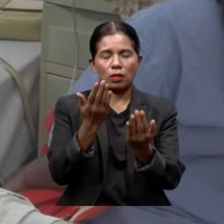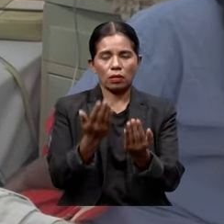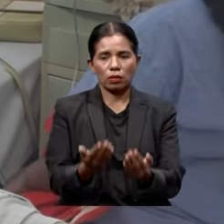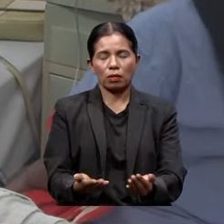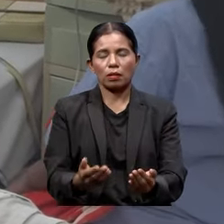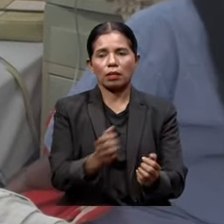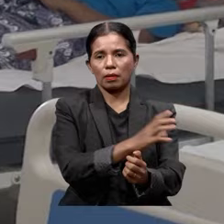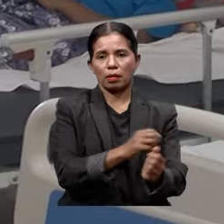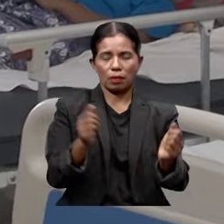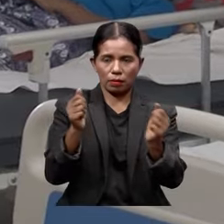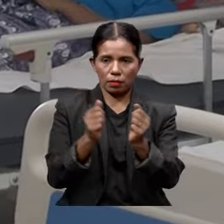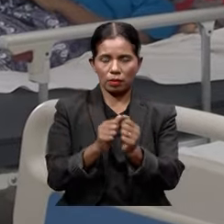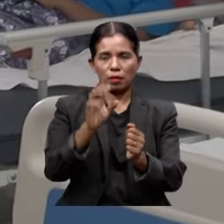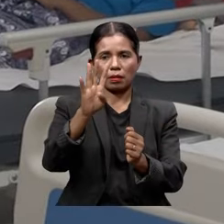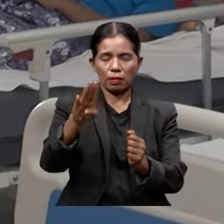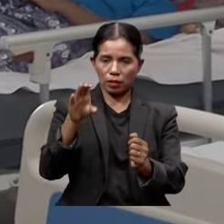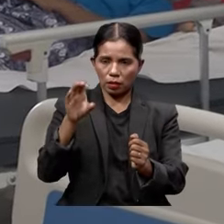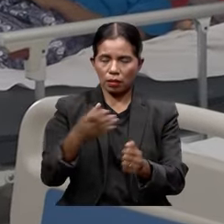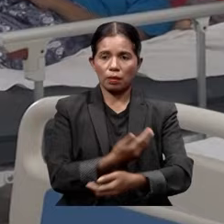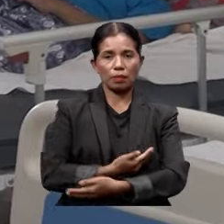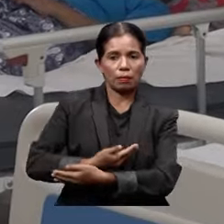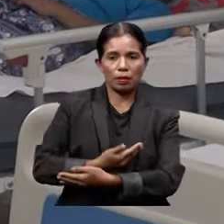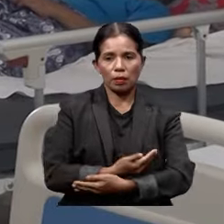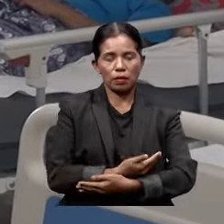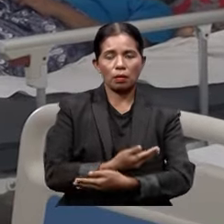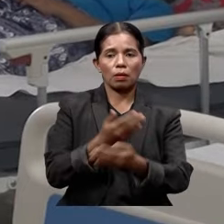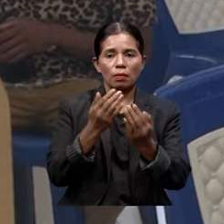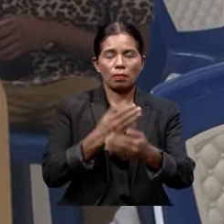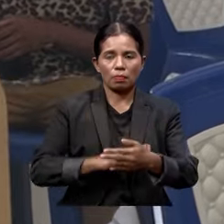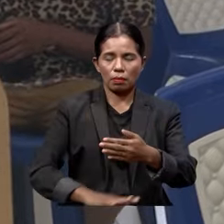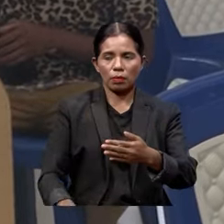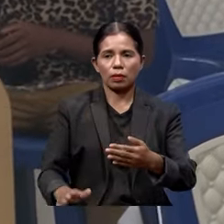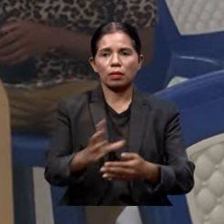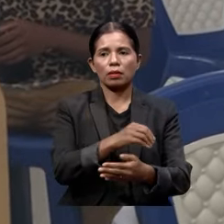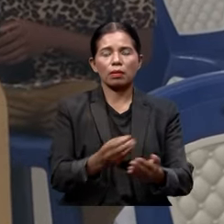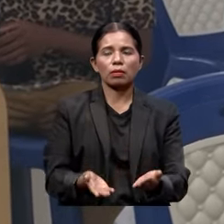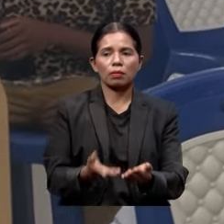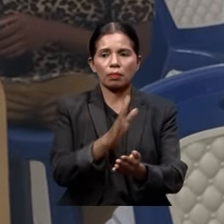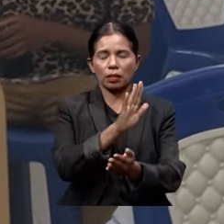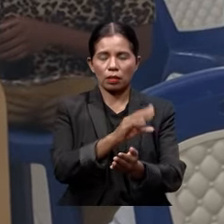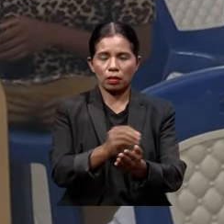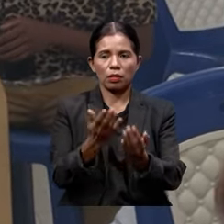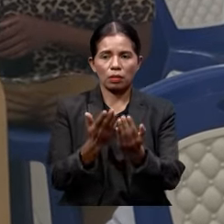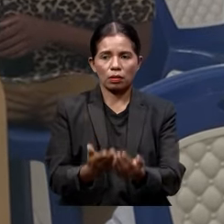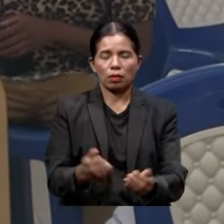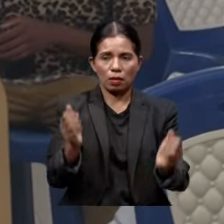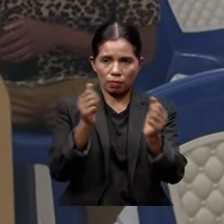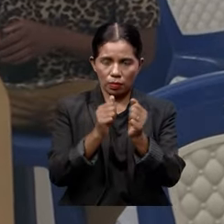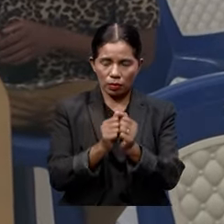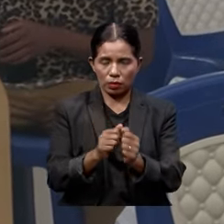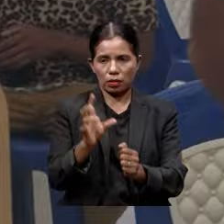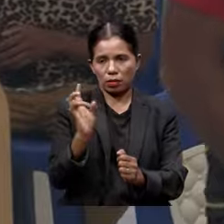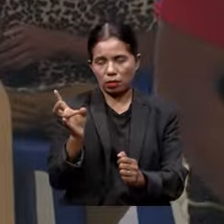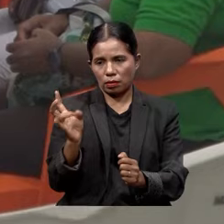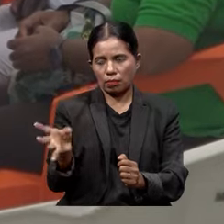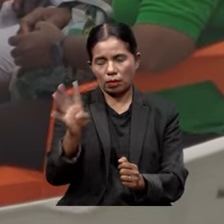katoda normal hamutu katus hat resin no bebê sira nebe Morris o condição peso menos ka primatur hamutuk hitunulu